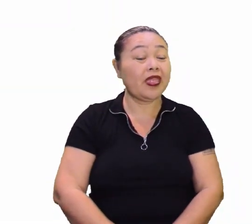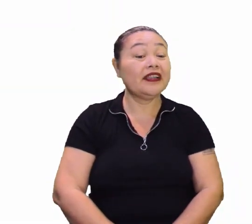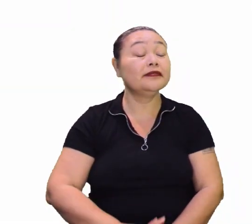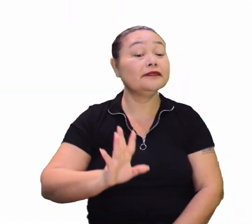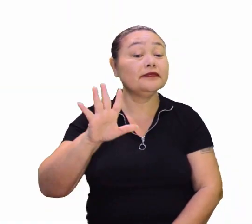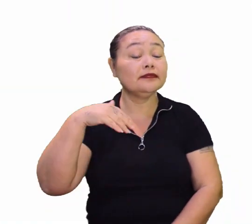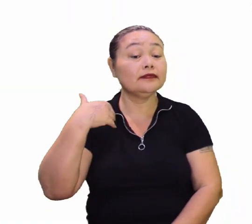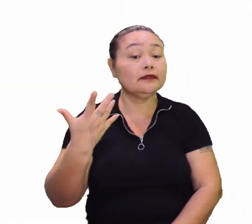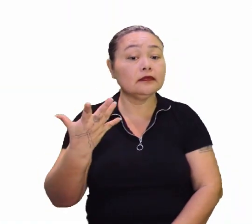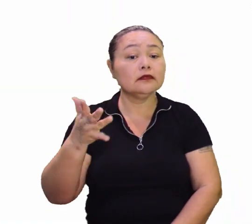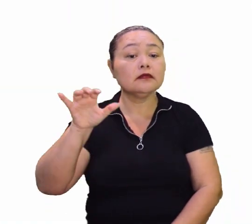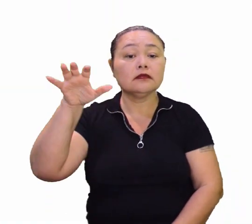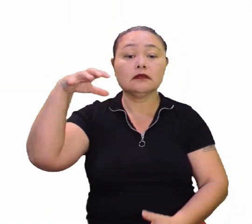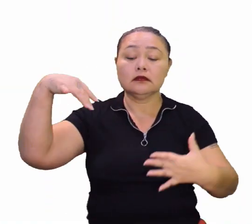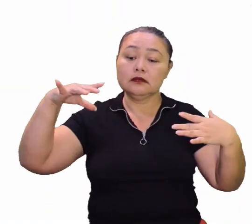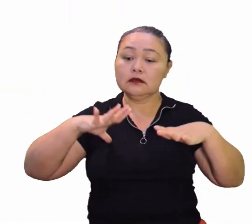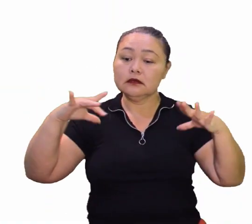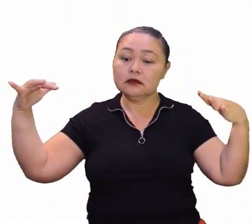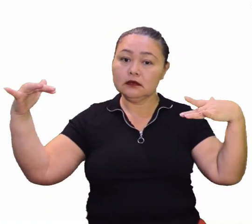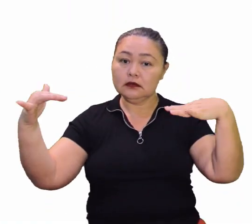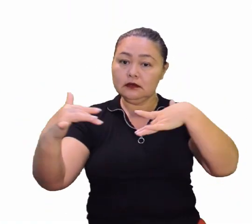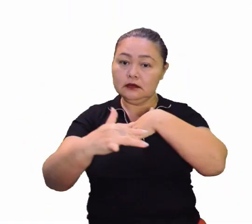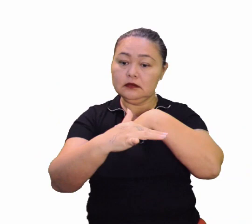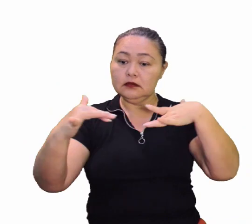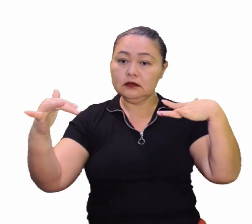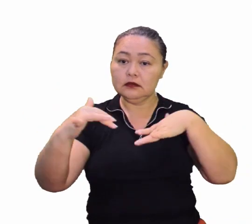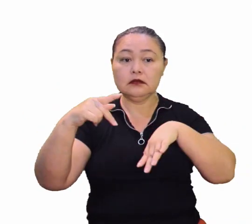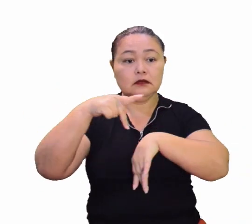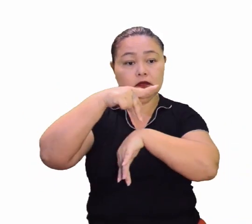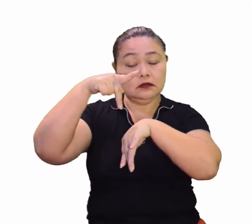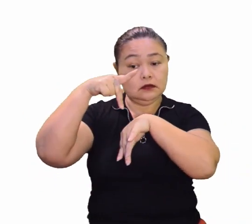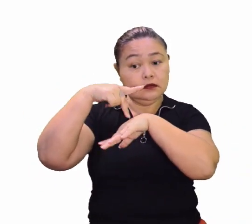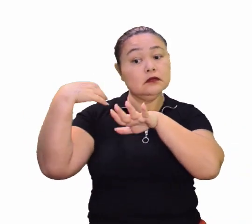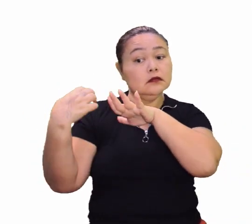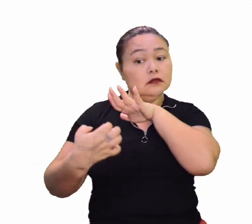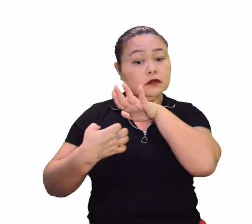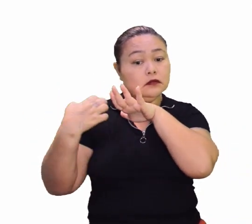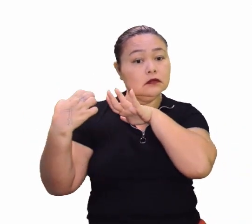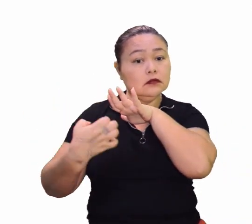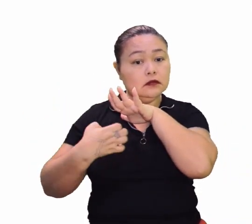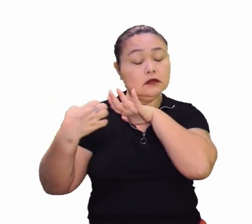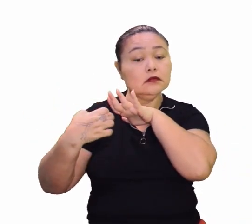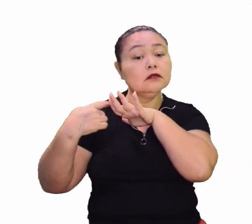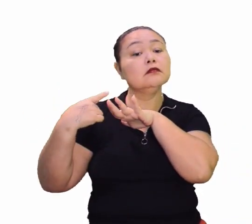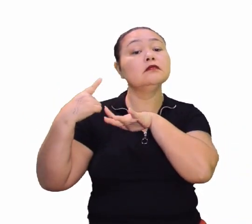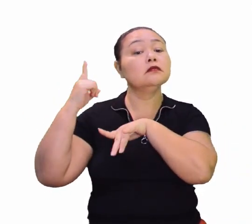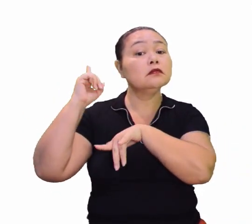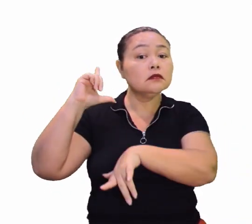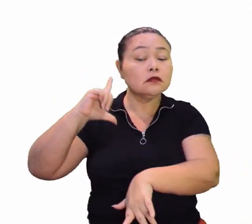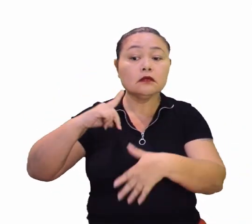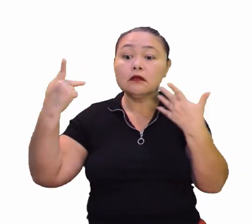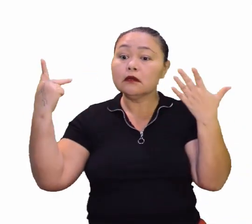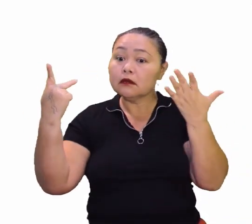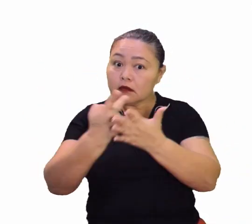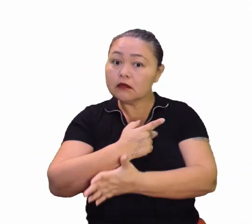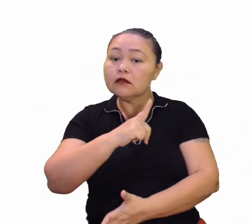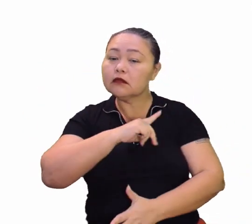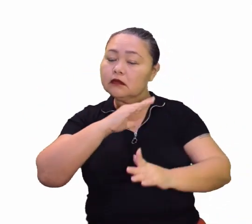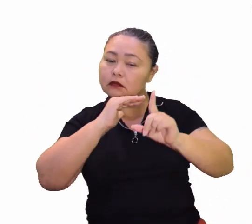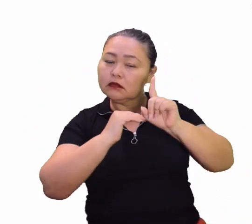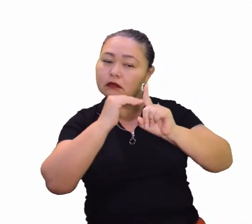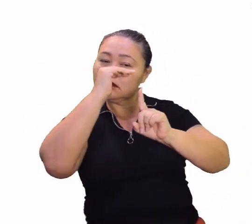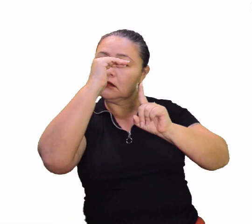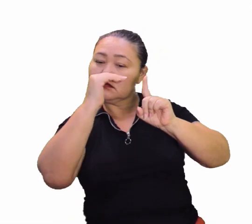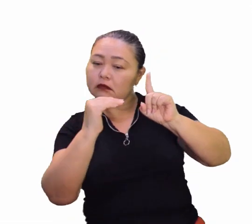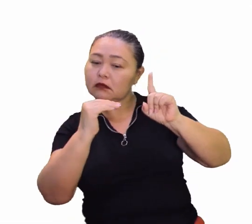Vamos lá. Em grandes centros urbanos dos países industrializados, é frequente os níveis